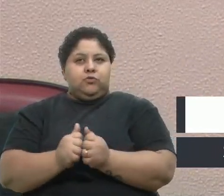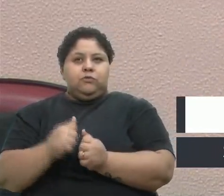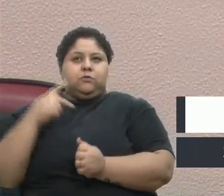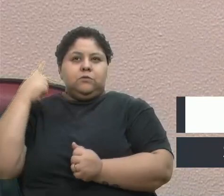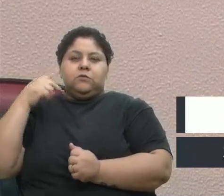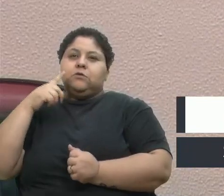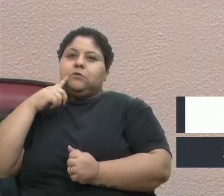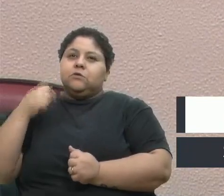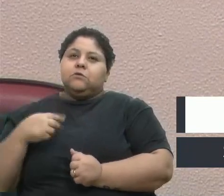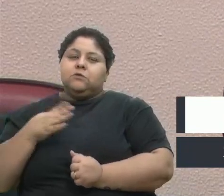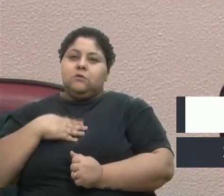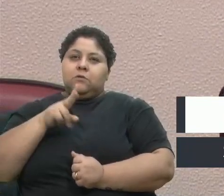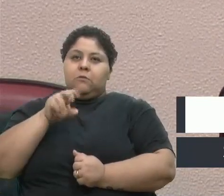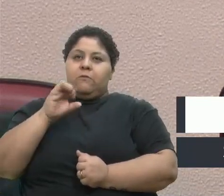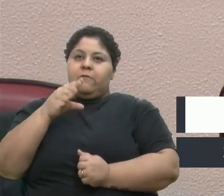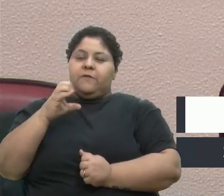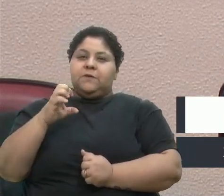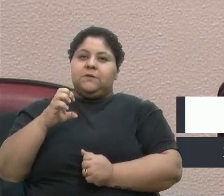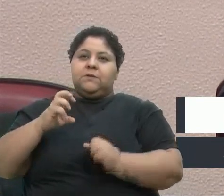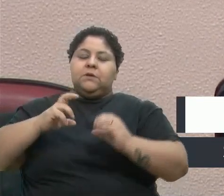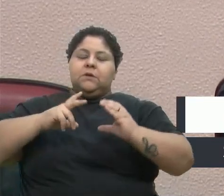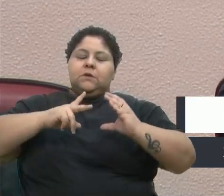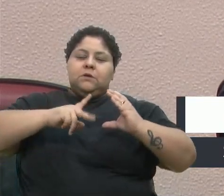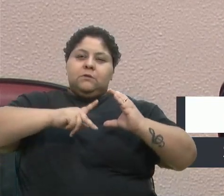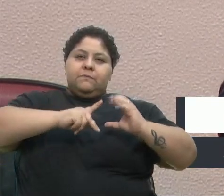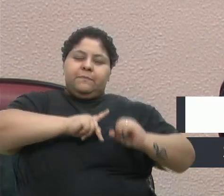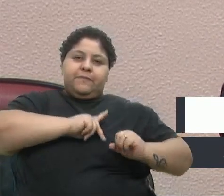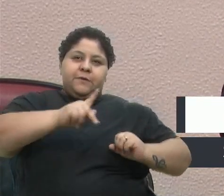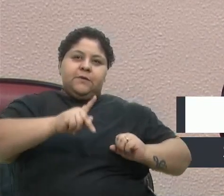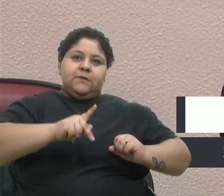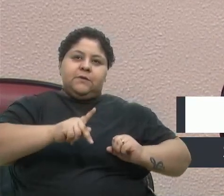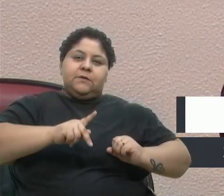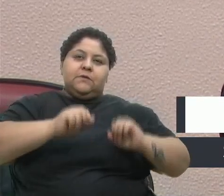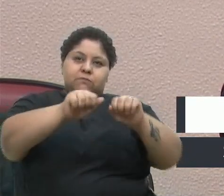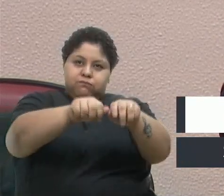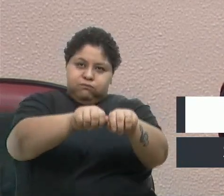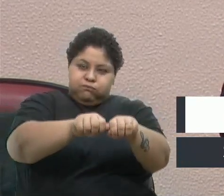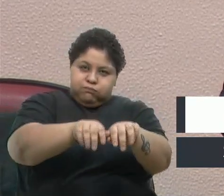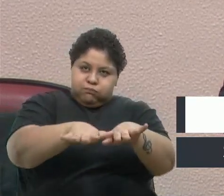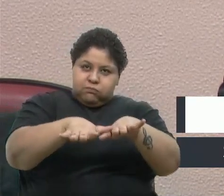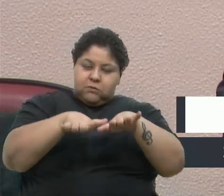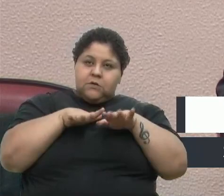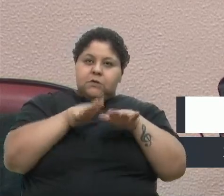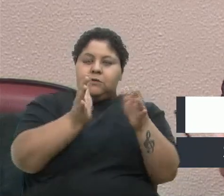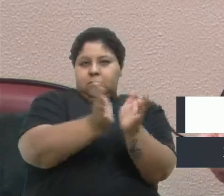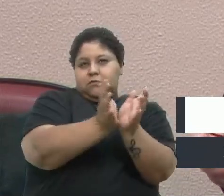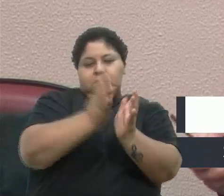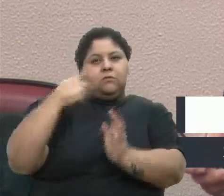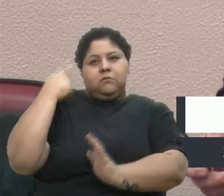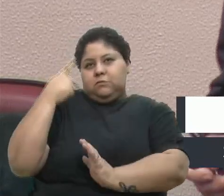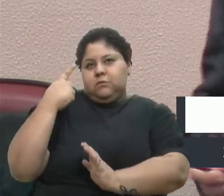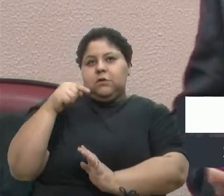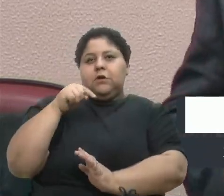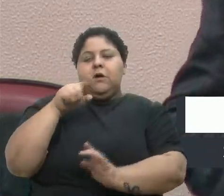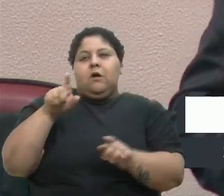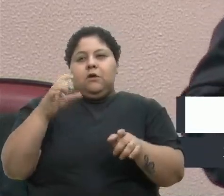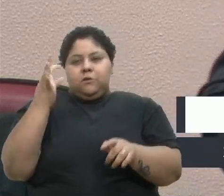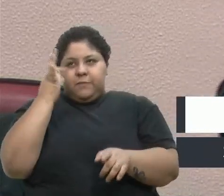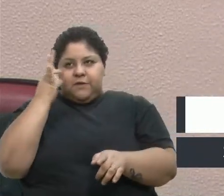sou vice-presidente do parlamento. Nós tivemos lá alunos,